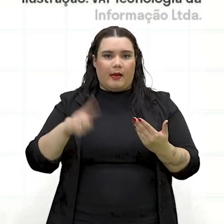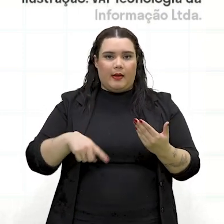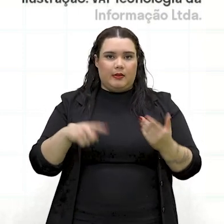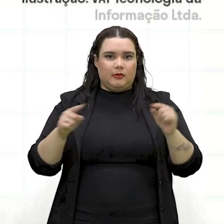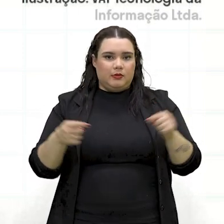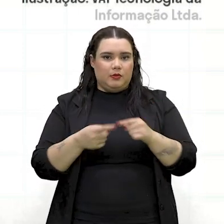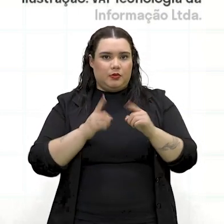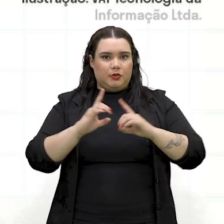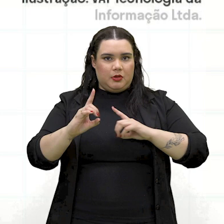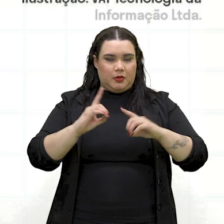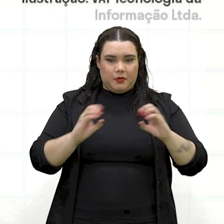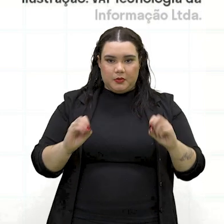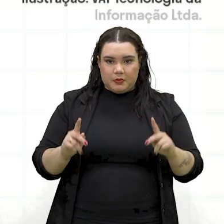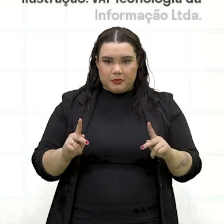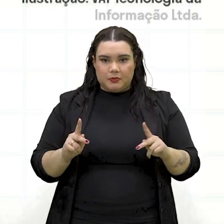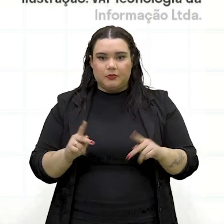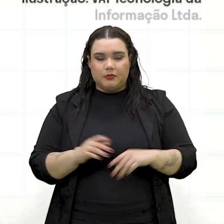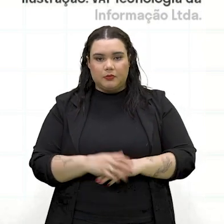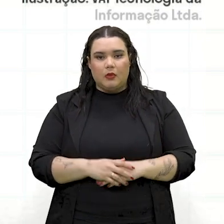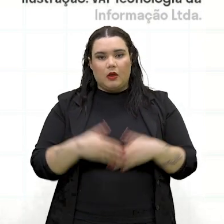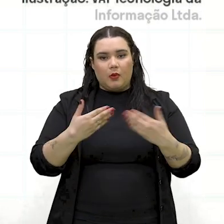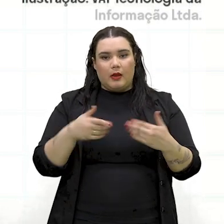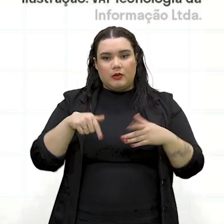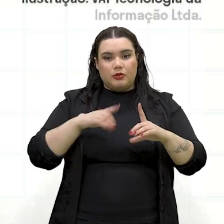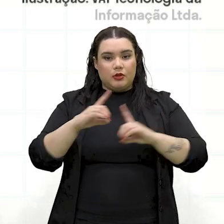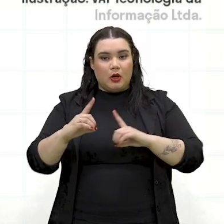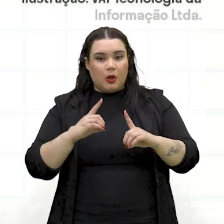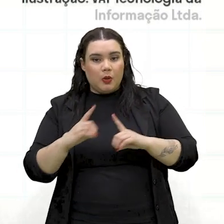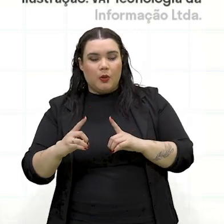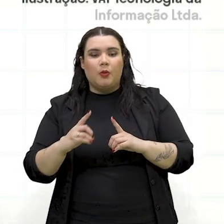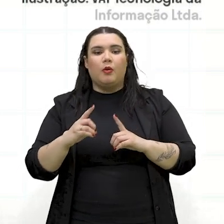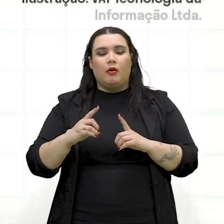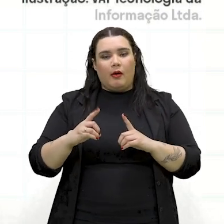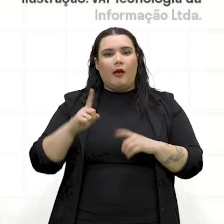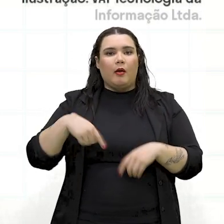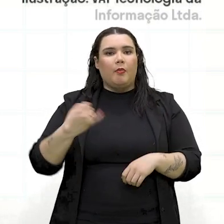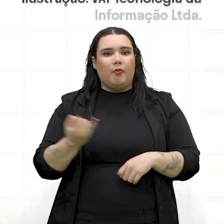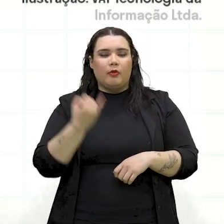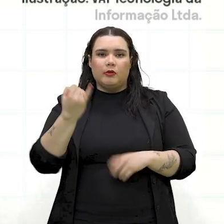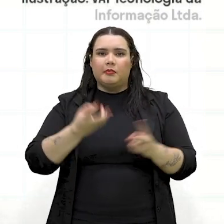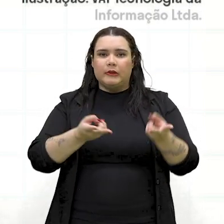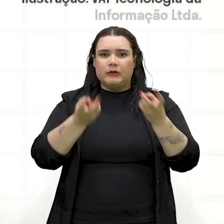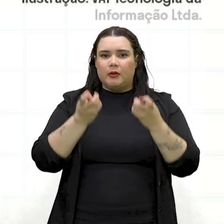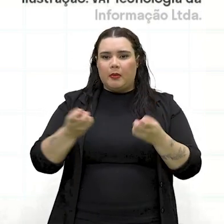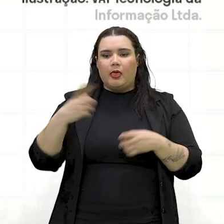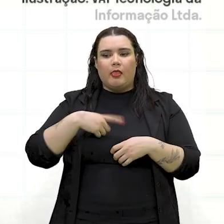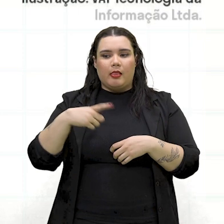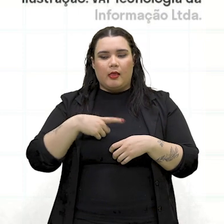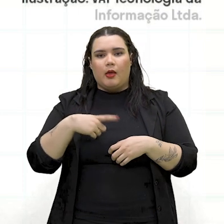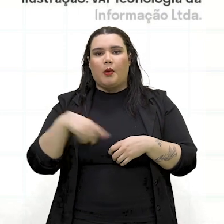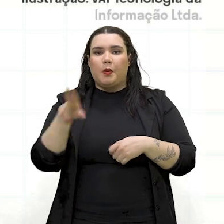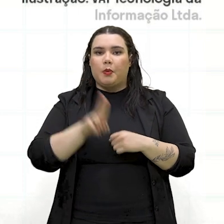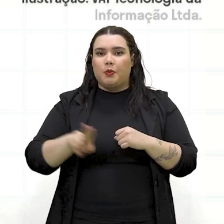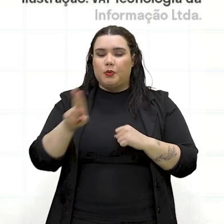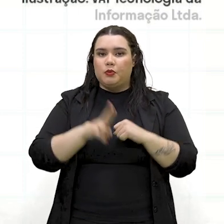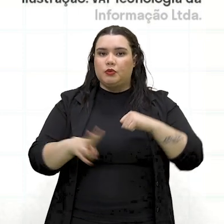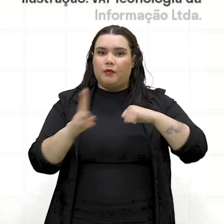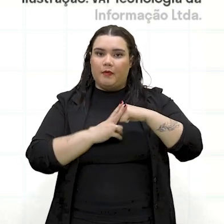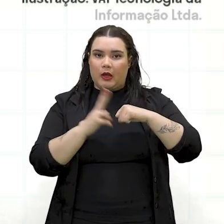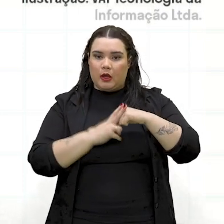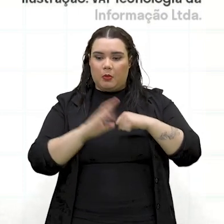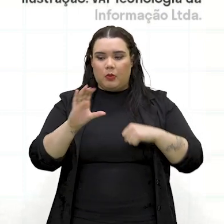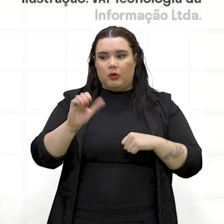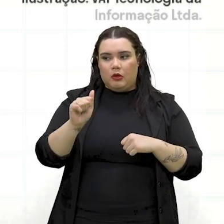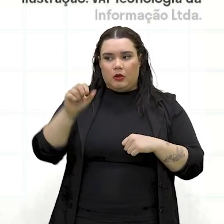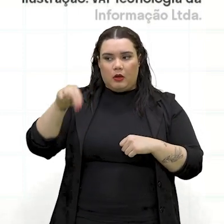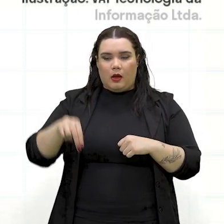ideia, certo? E aí que todas as vezes que vocês utilizarem o modal can